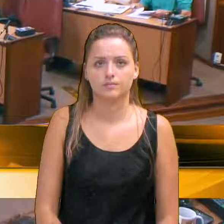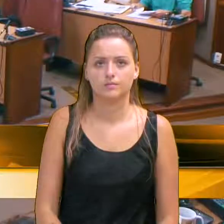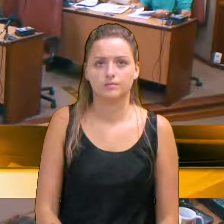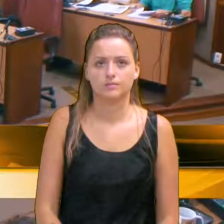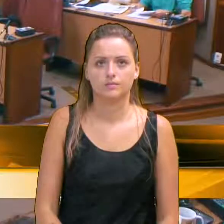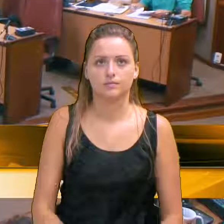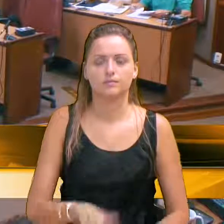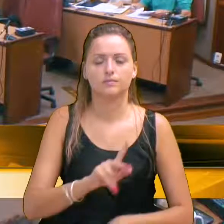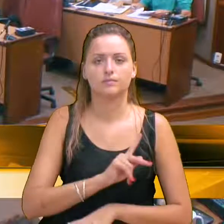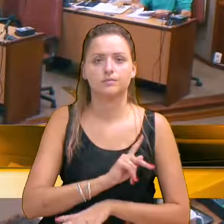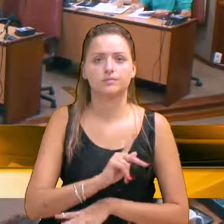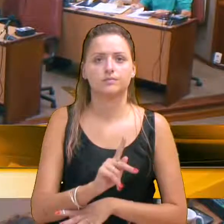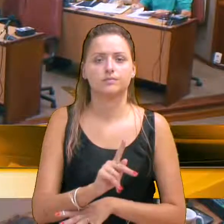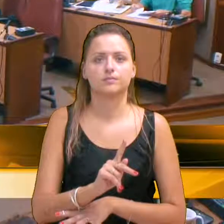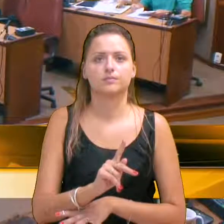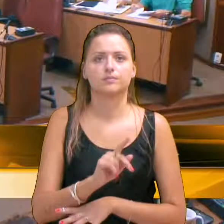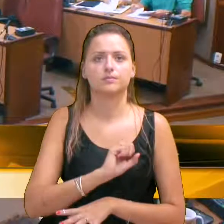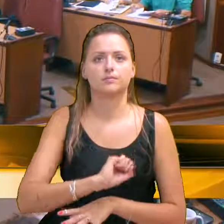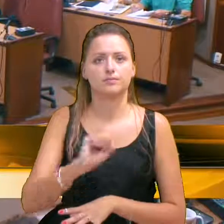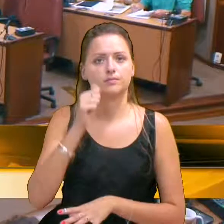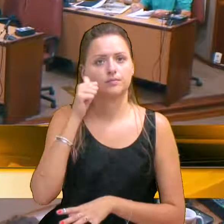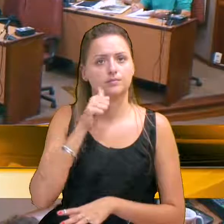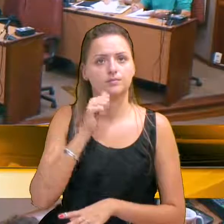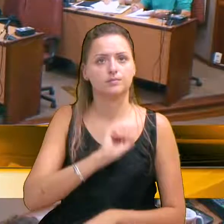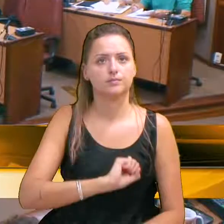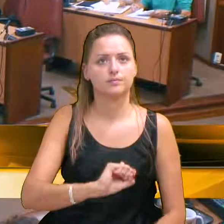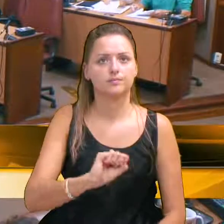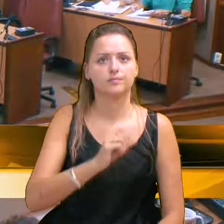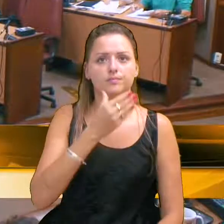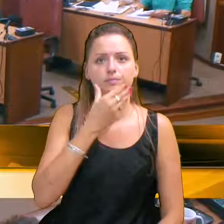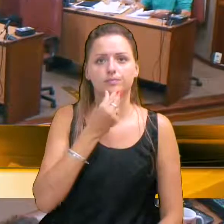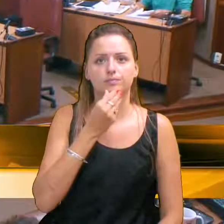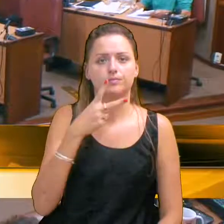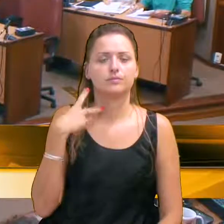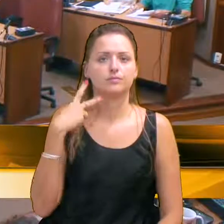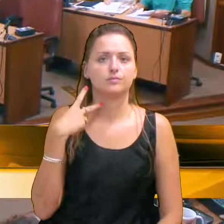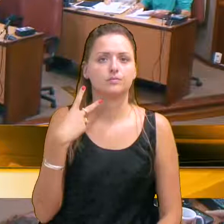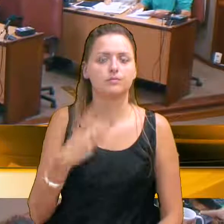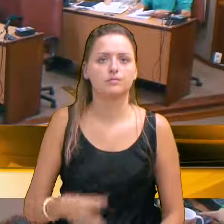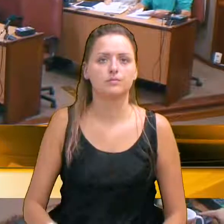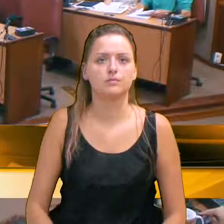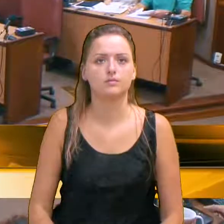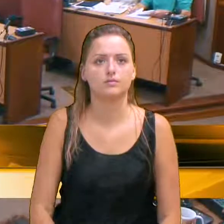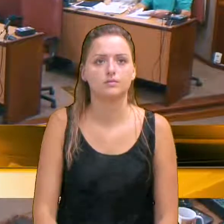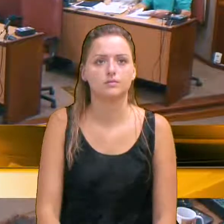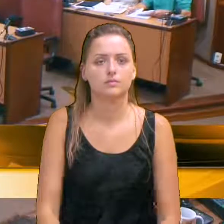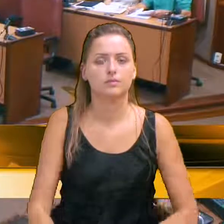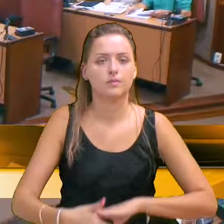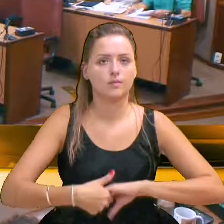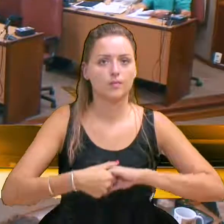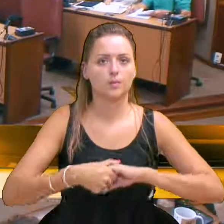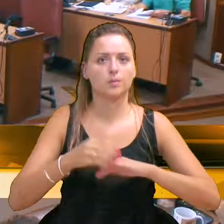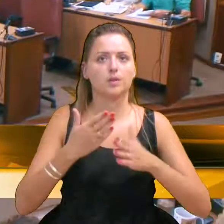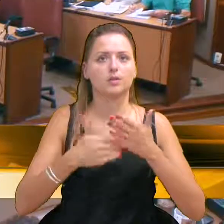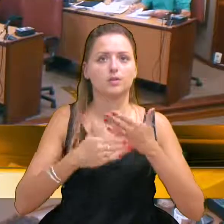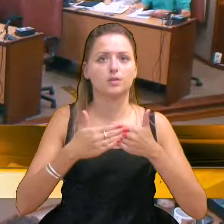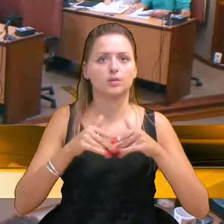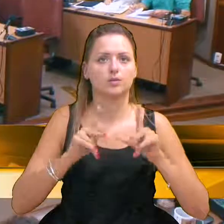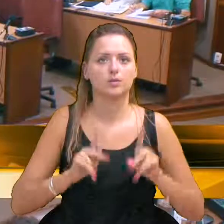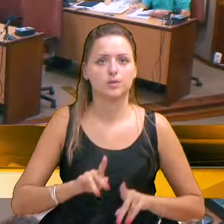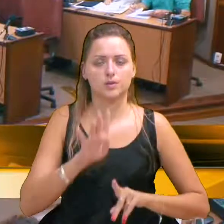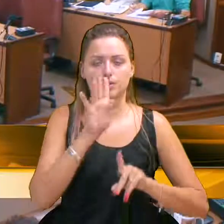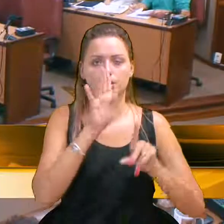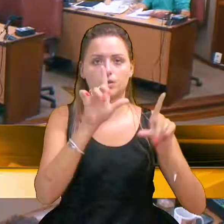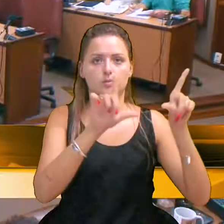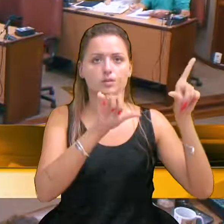Senhor presidente, senhoras vereadoras, meus cumprimentos a todos que nos assistem através da